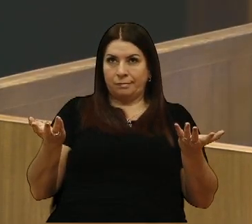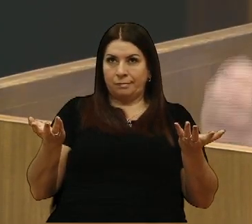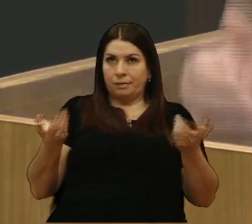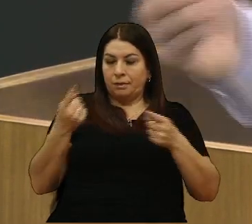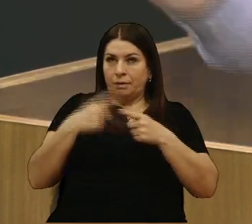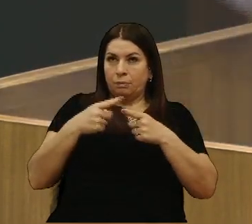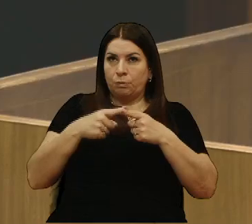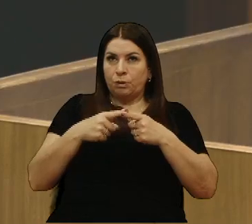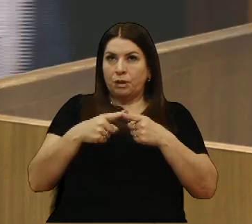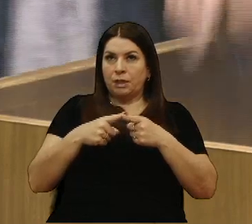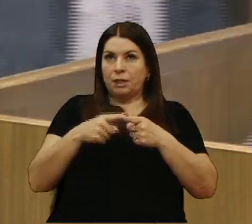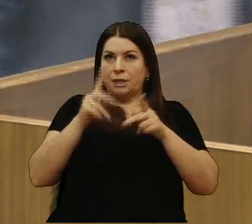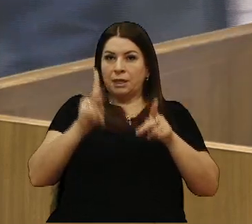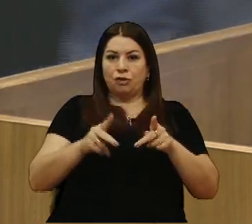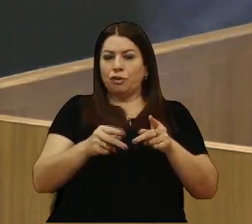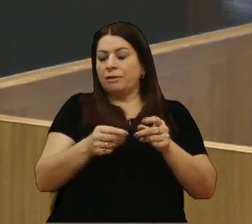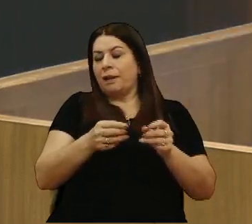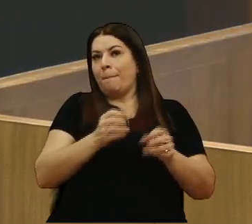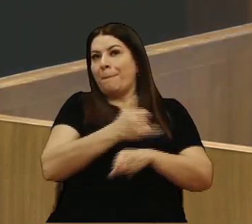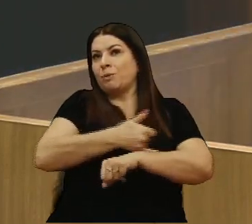Porque o defunto está fedendo.